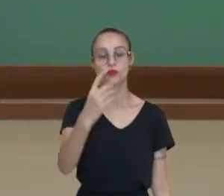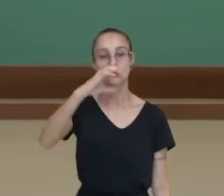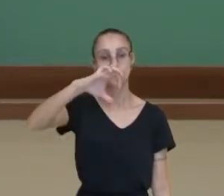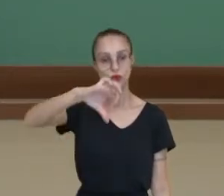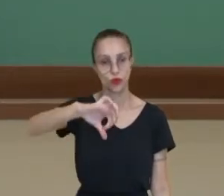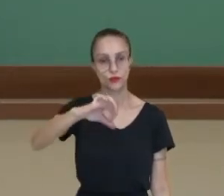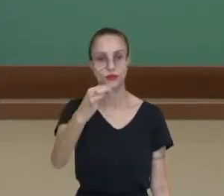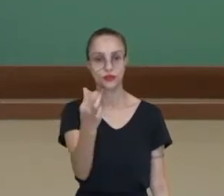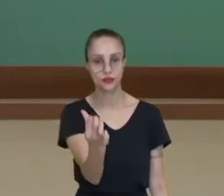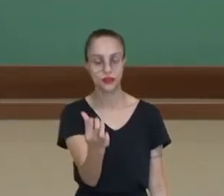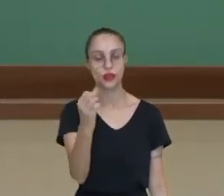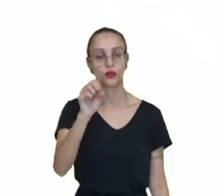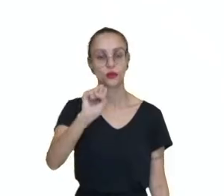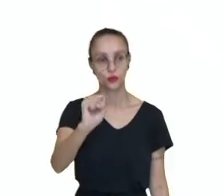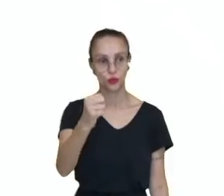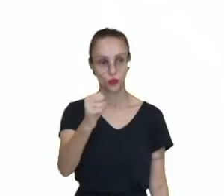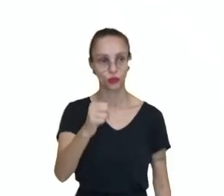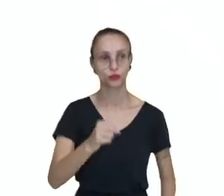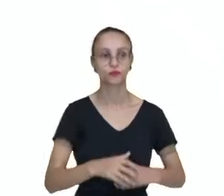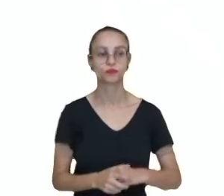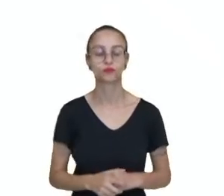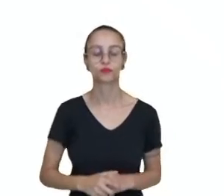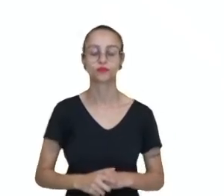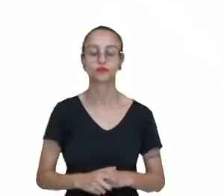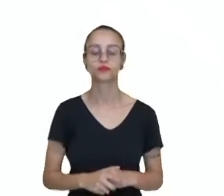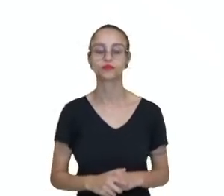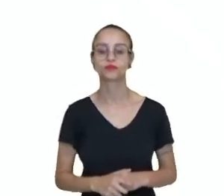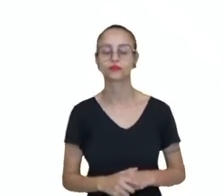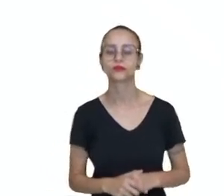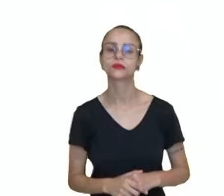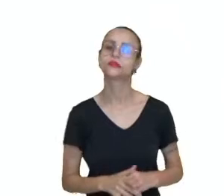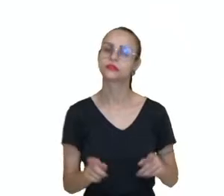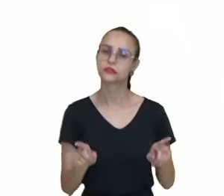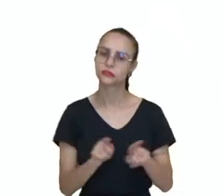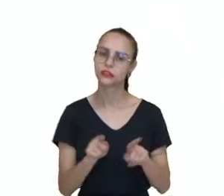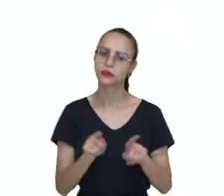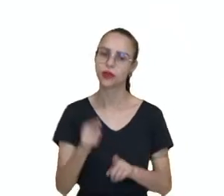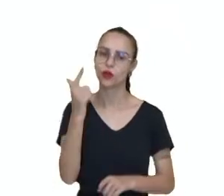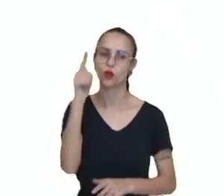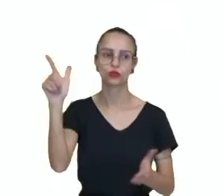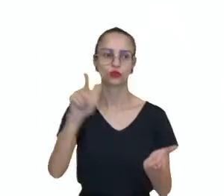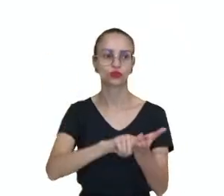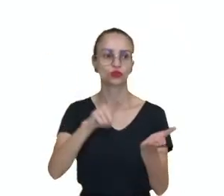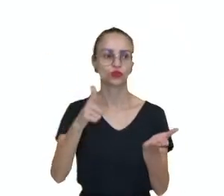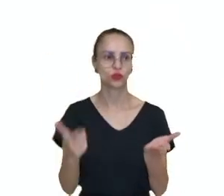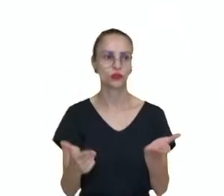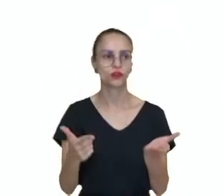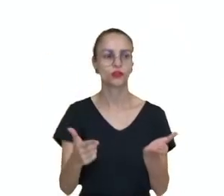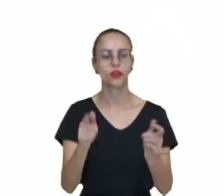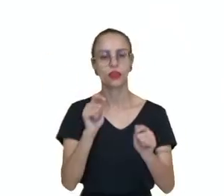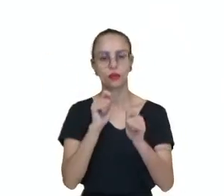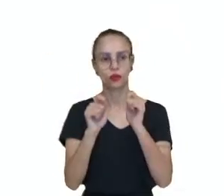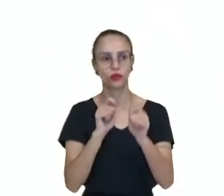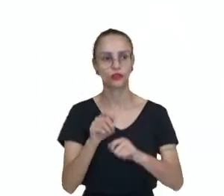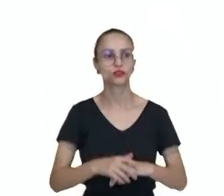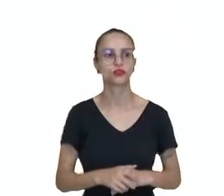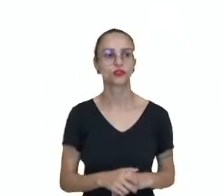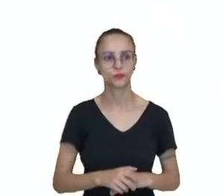1968. Continuando ainda, aqui uma outra capa de jornal, aqui uma outra reportagem pra